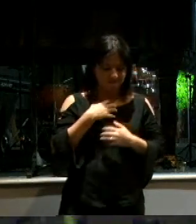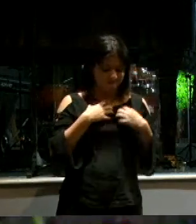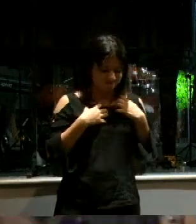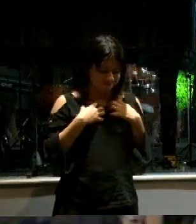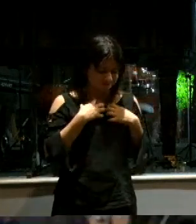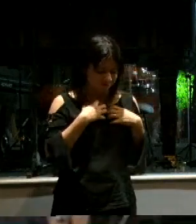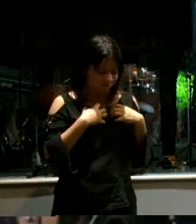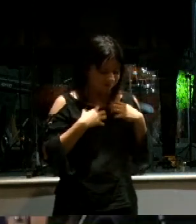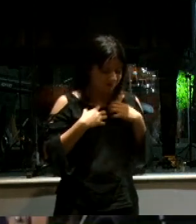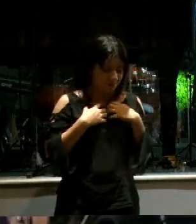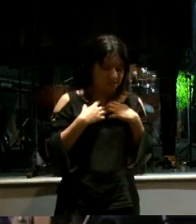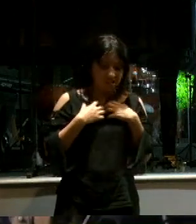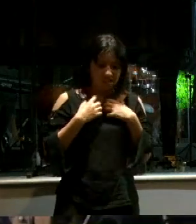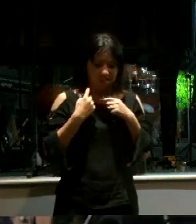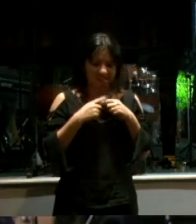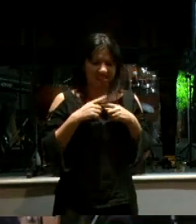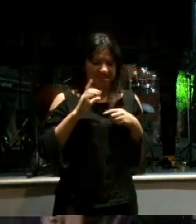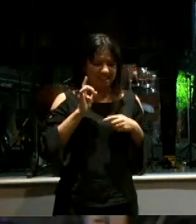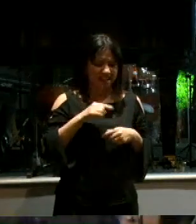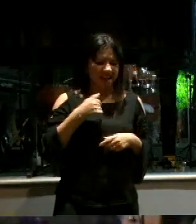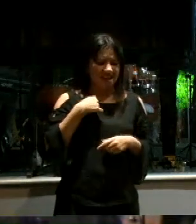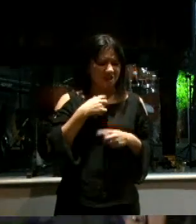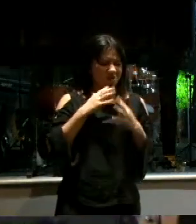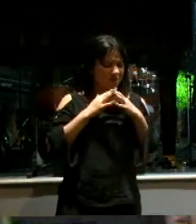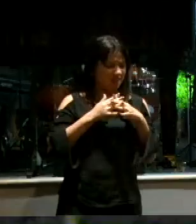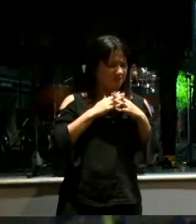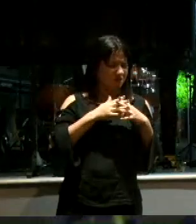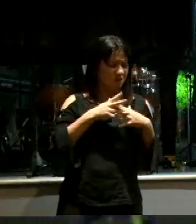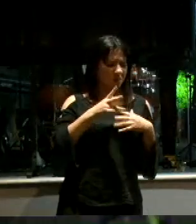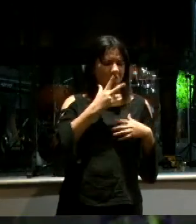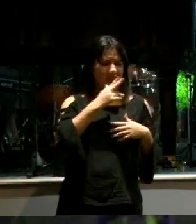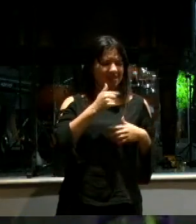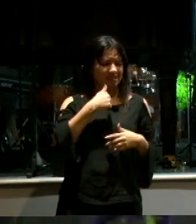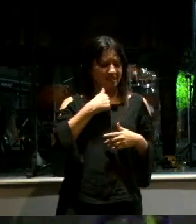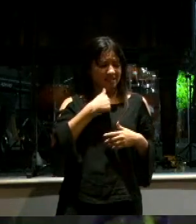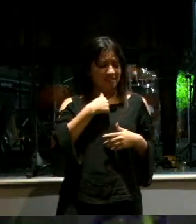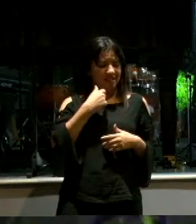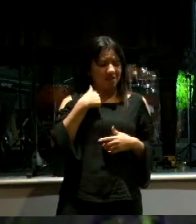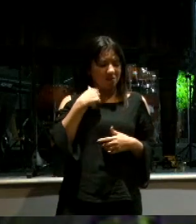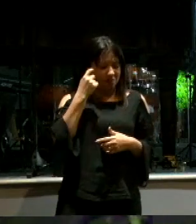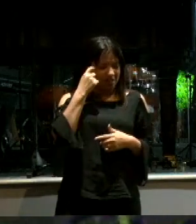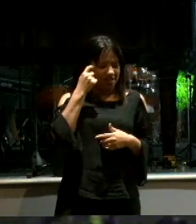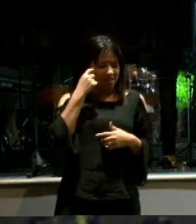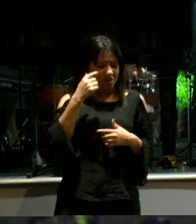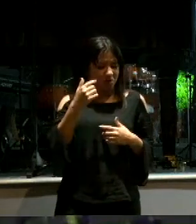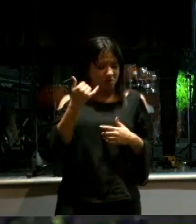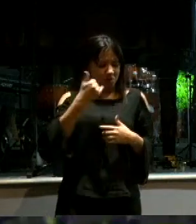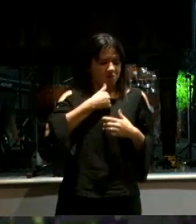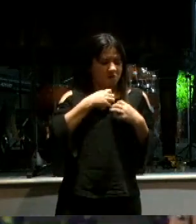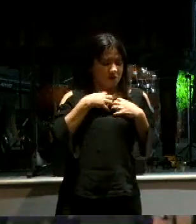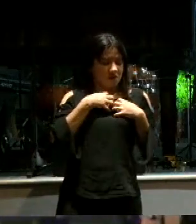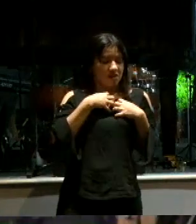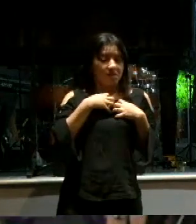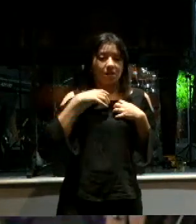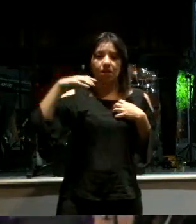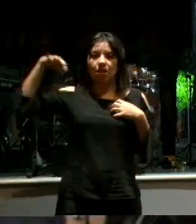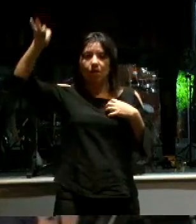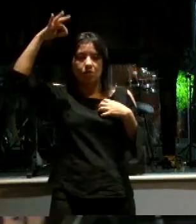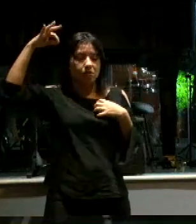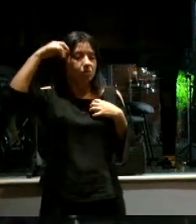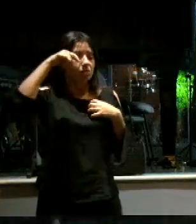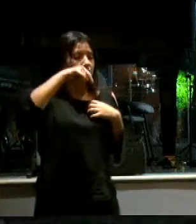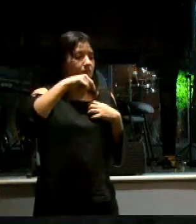quer muito que meu pai viva? E o Espírito falou: pede um sinal para você saber que sou